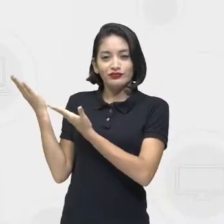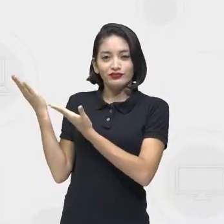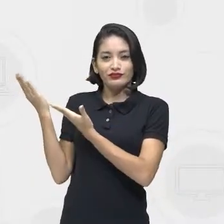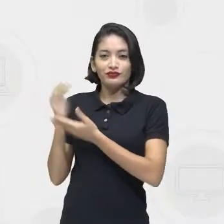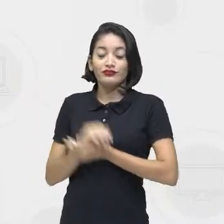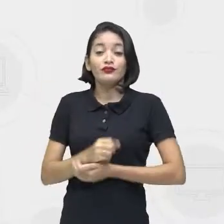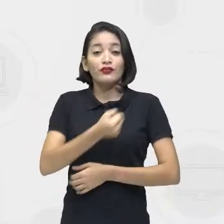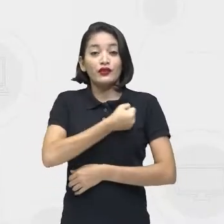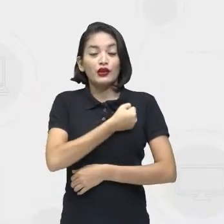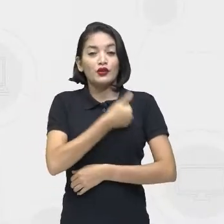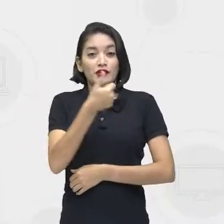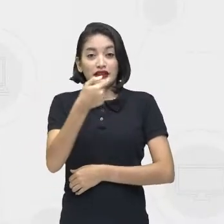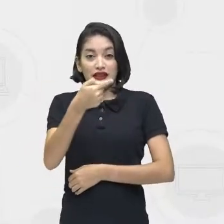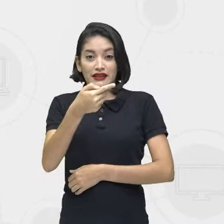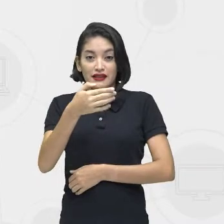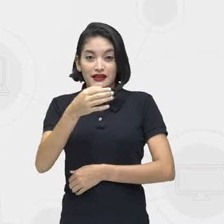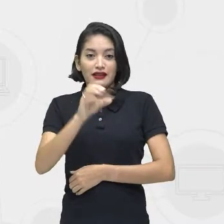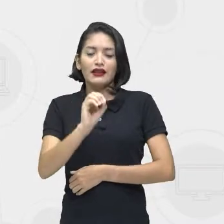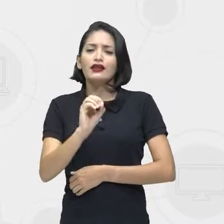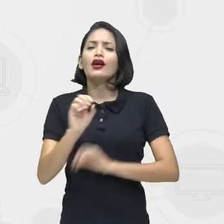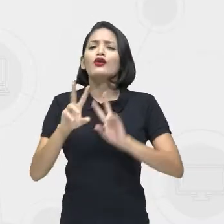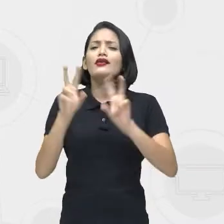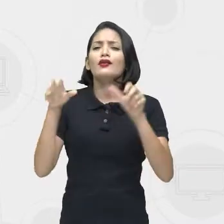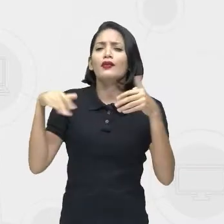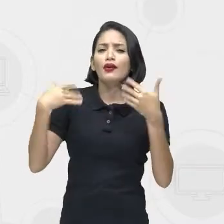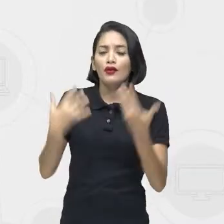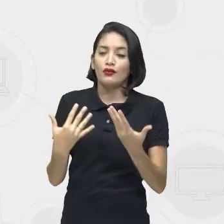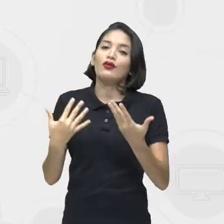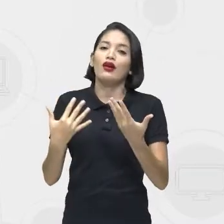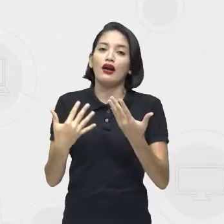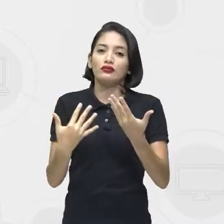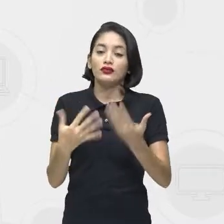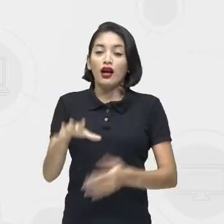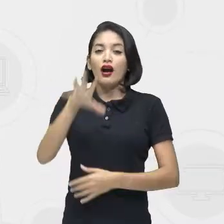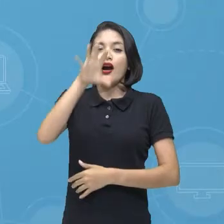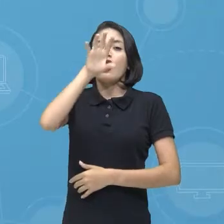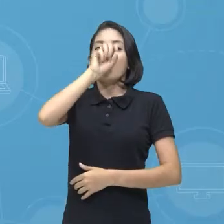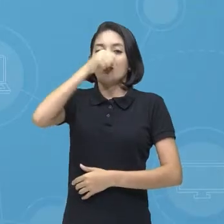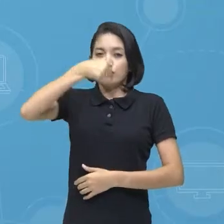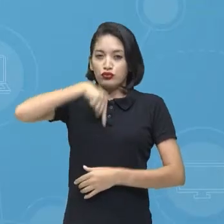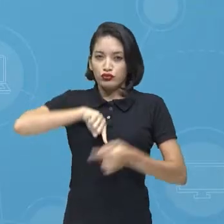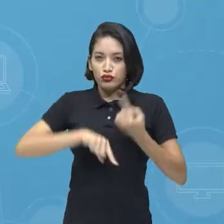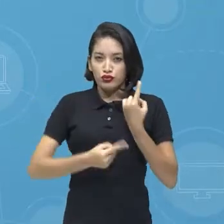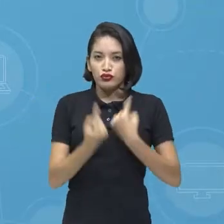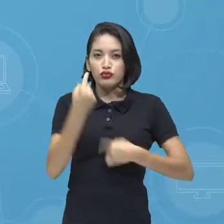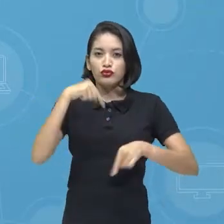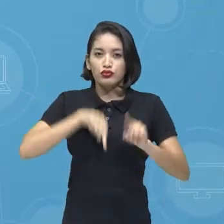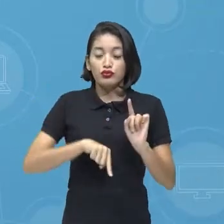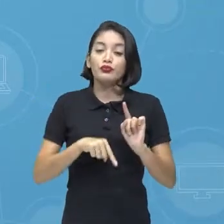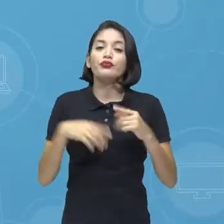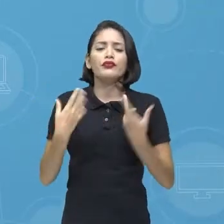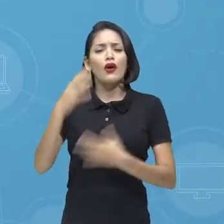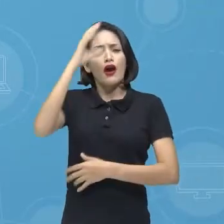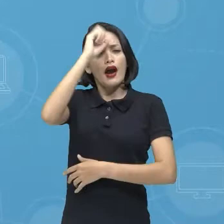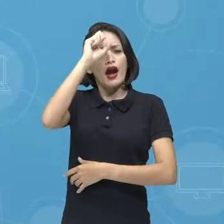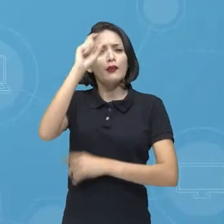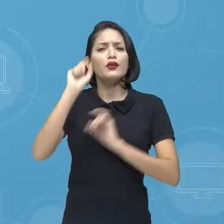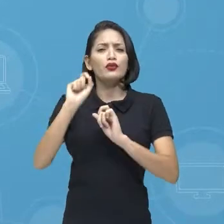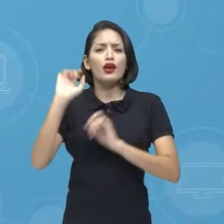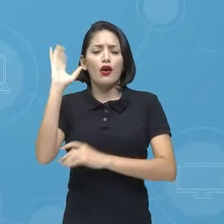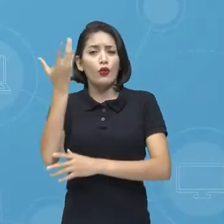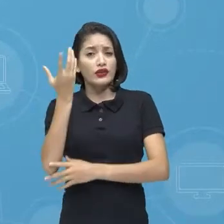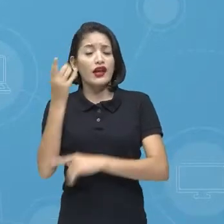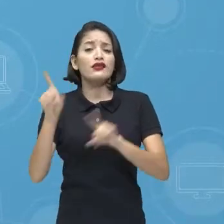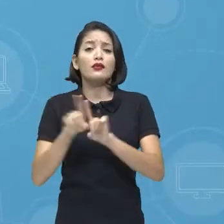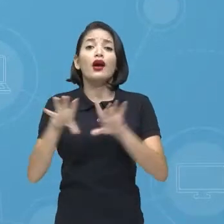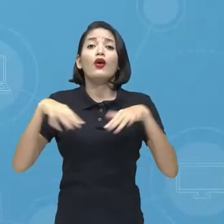aula 170 de ciências e vamos falar sobre o sistema respiratório, tá? Então a gente vai conhecer um pouquinho mais sobre ele, quais são